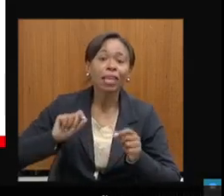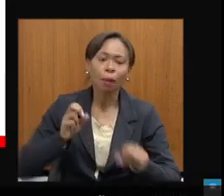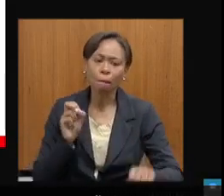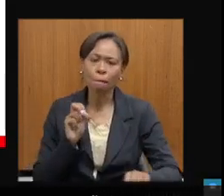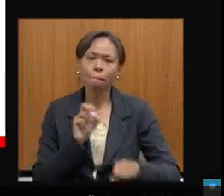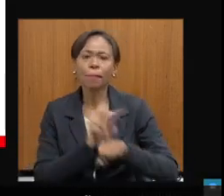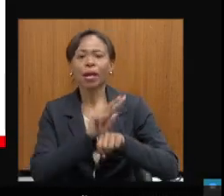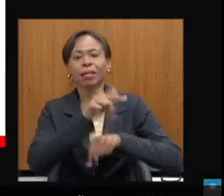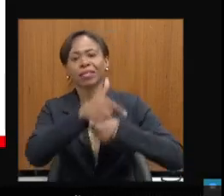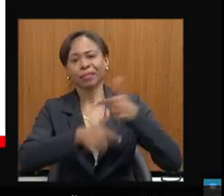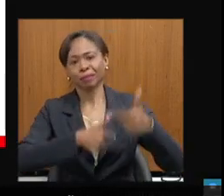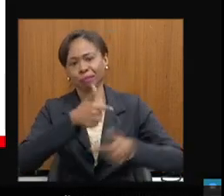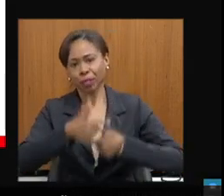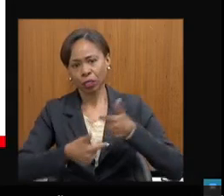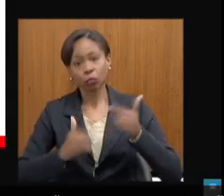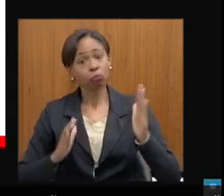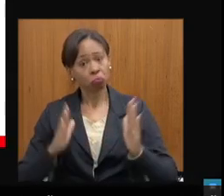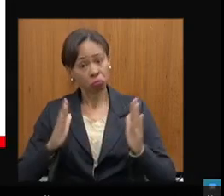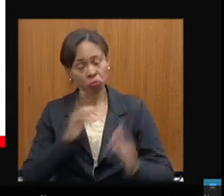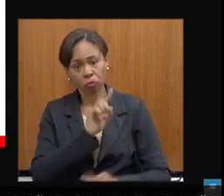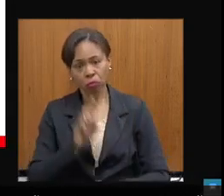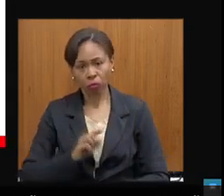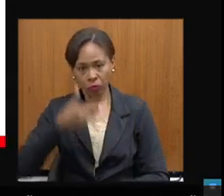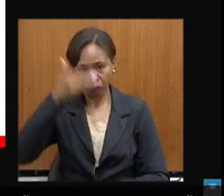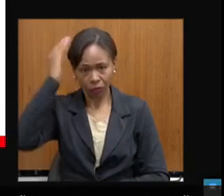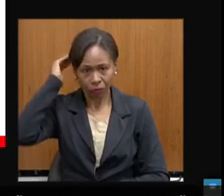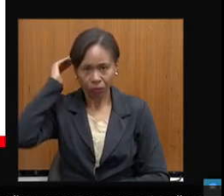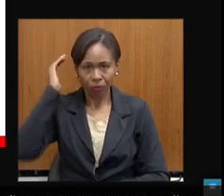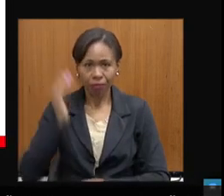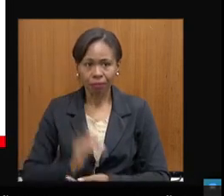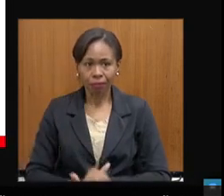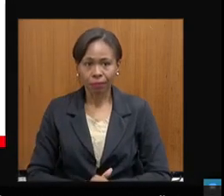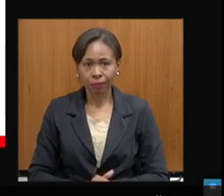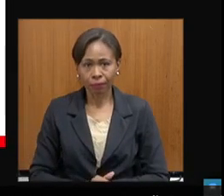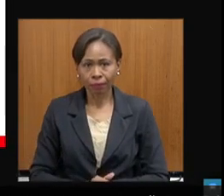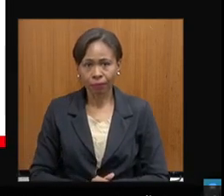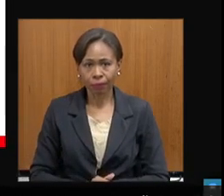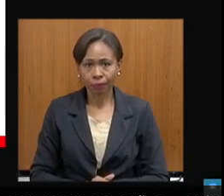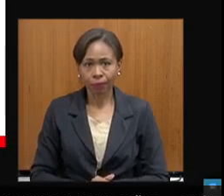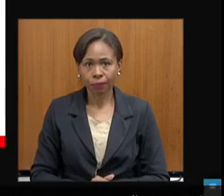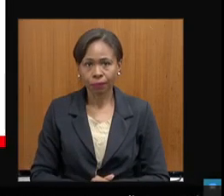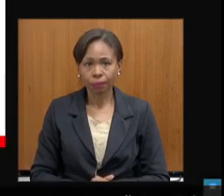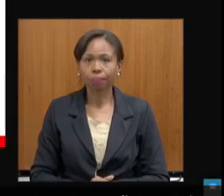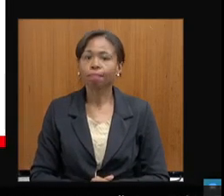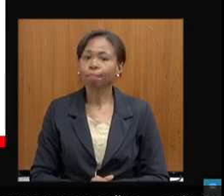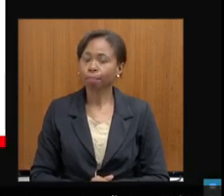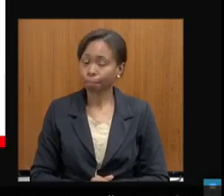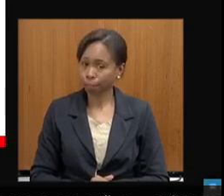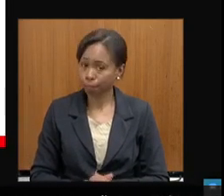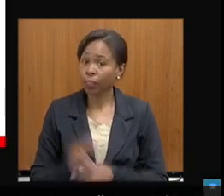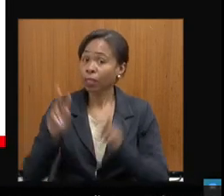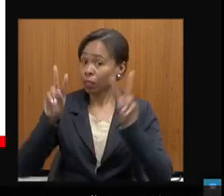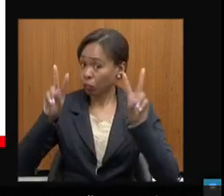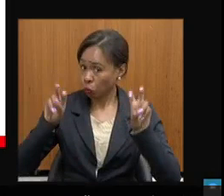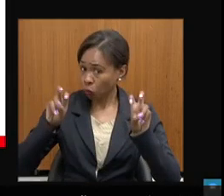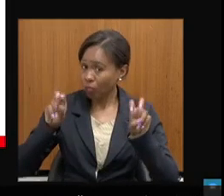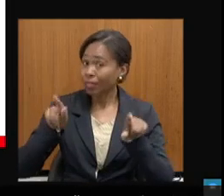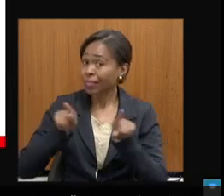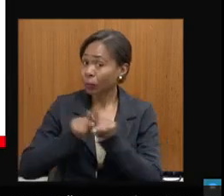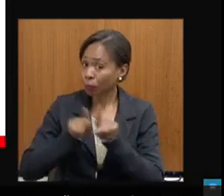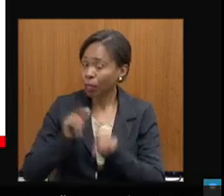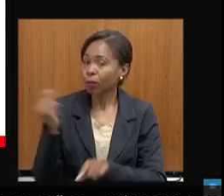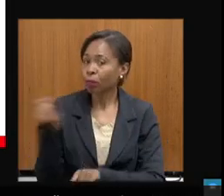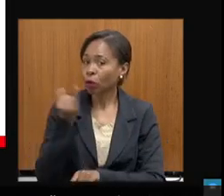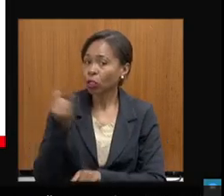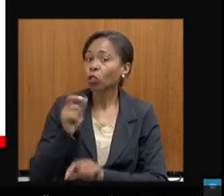nesta gestão de ovelha pode passar por favor outro assunto extremamente importante que a regularização fundiária